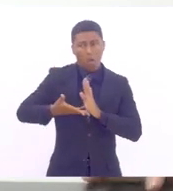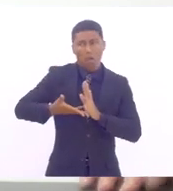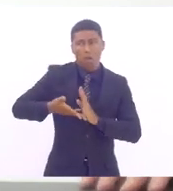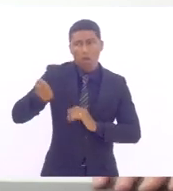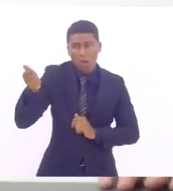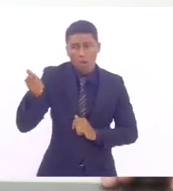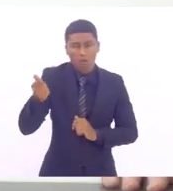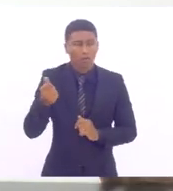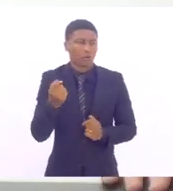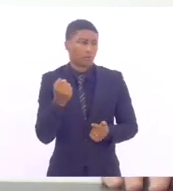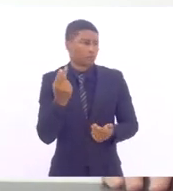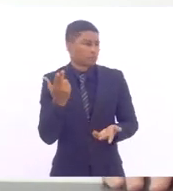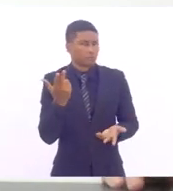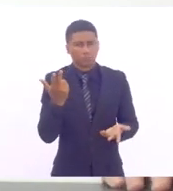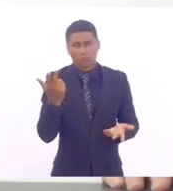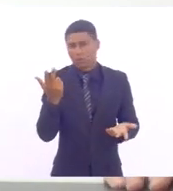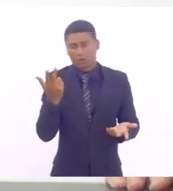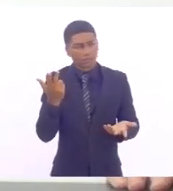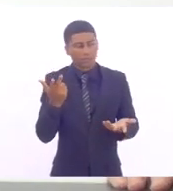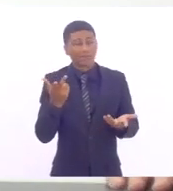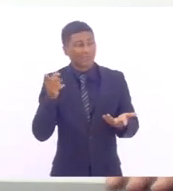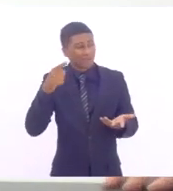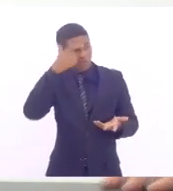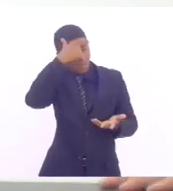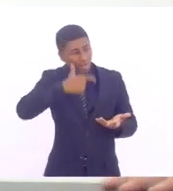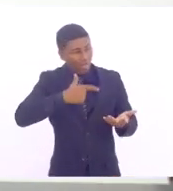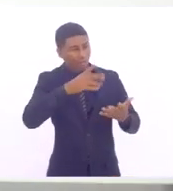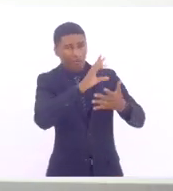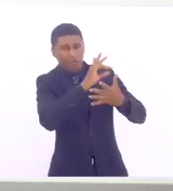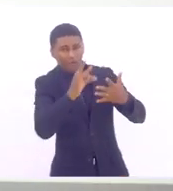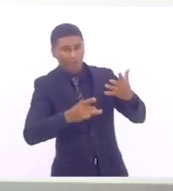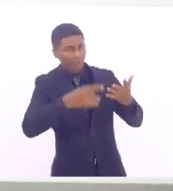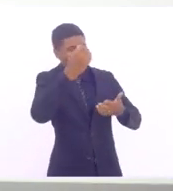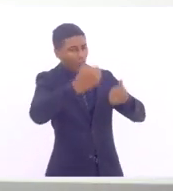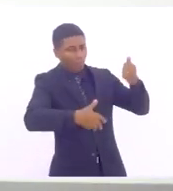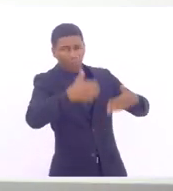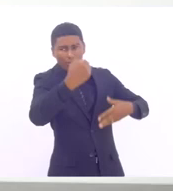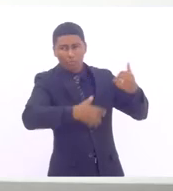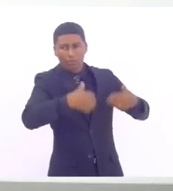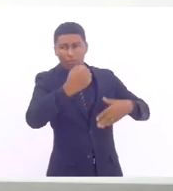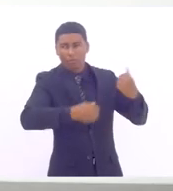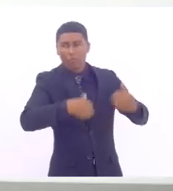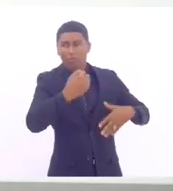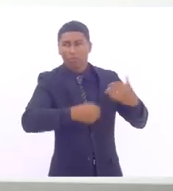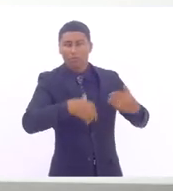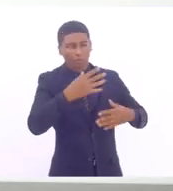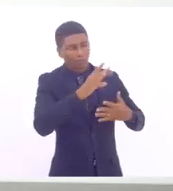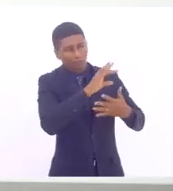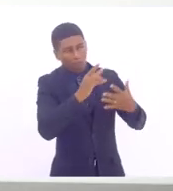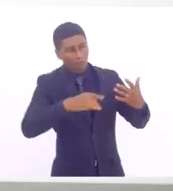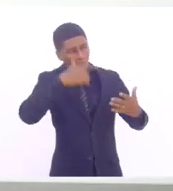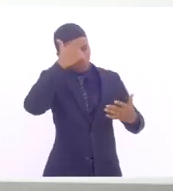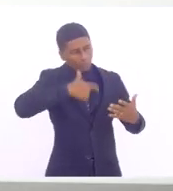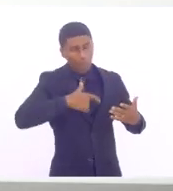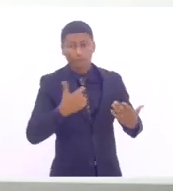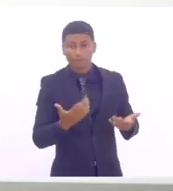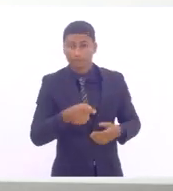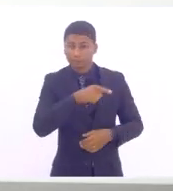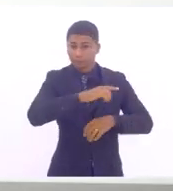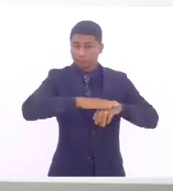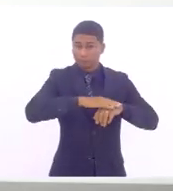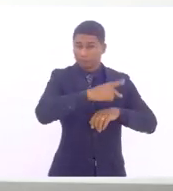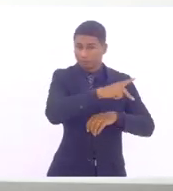de uma pessoa a qual ela foi vítima de um crime. Então, ela passa todas as características físicas e a gente faz todo